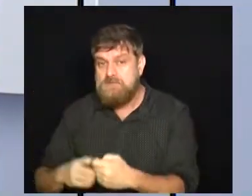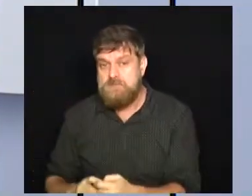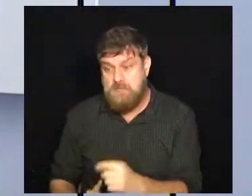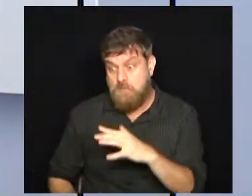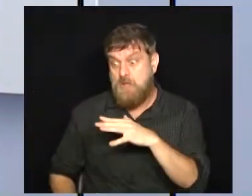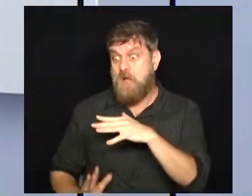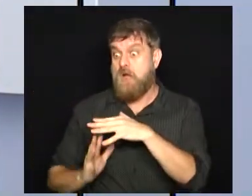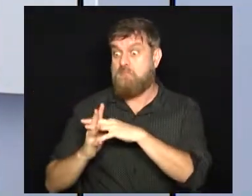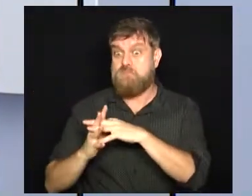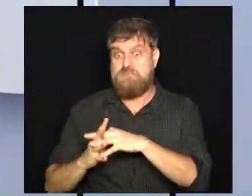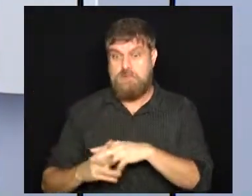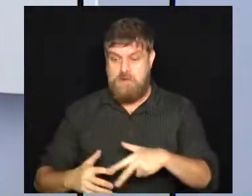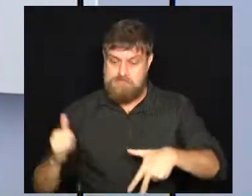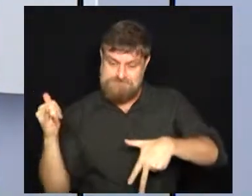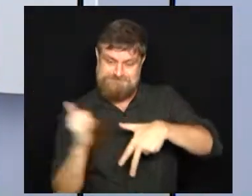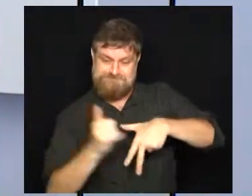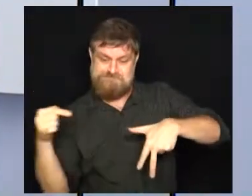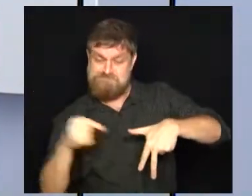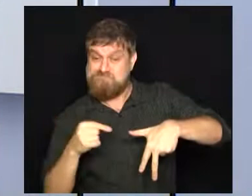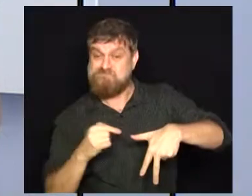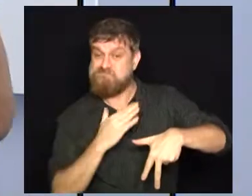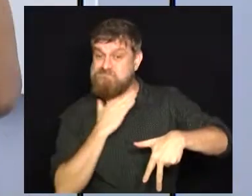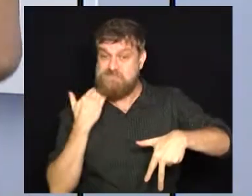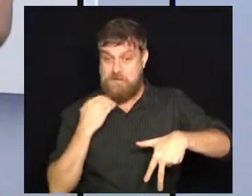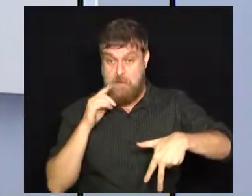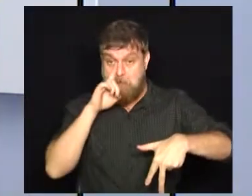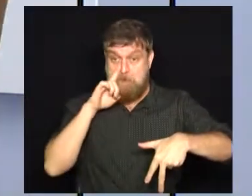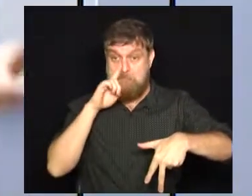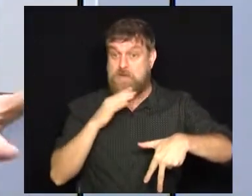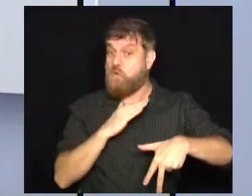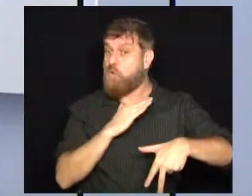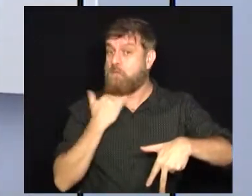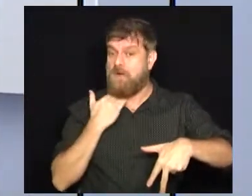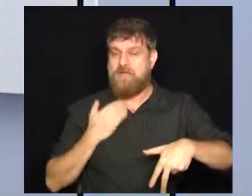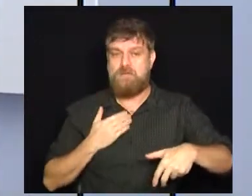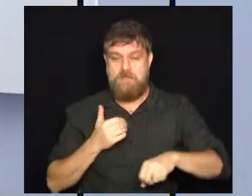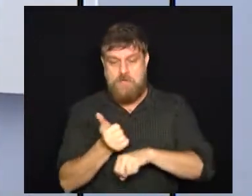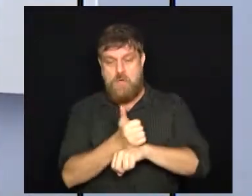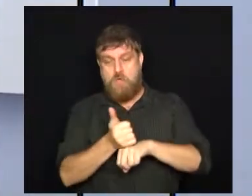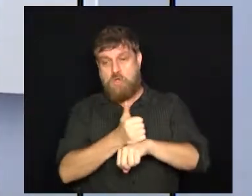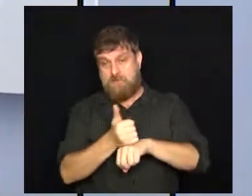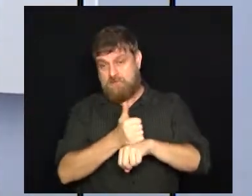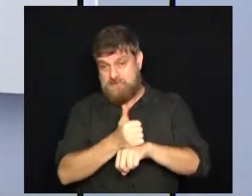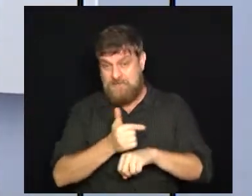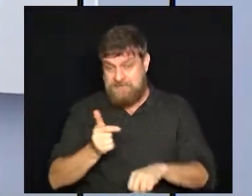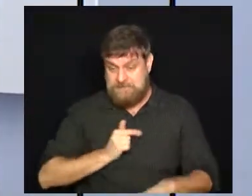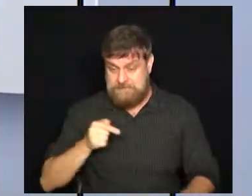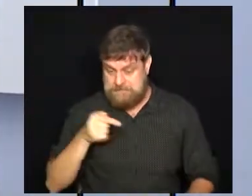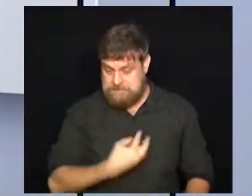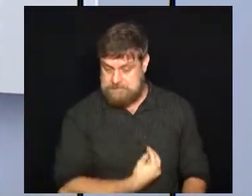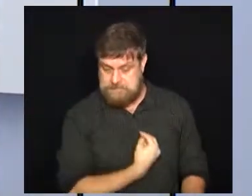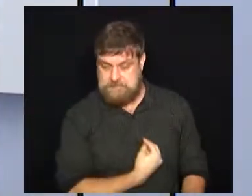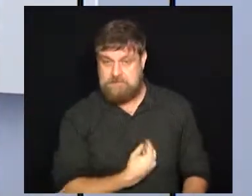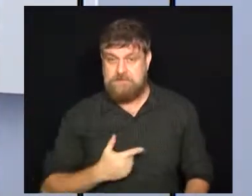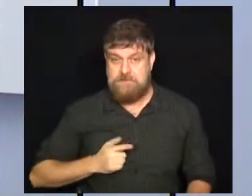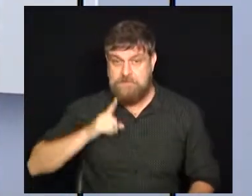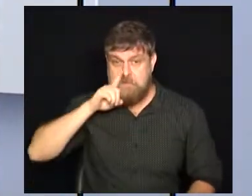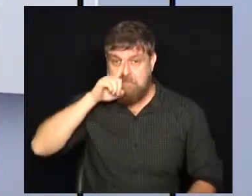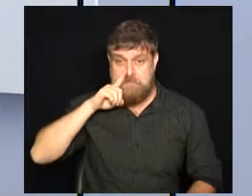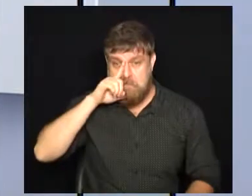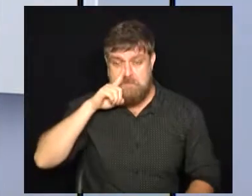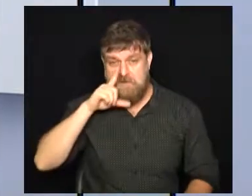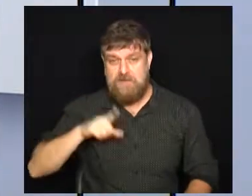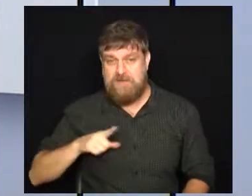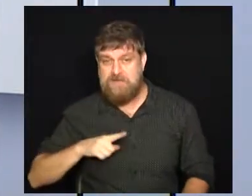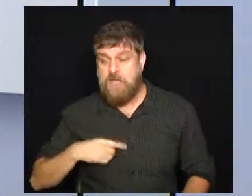sejam violências que coloquem a vida da mulher em risco, que coloquem a vida dos profissionais em risco, que sejam violências que têm penalidades